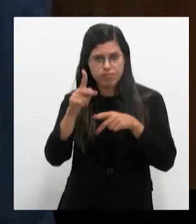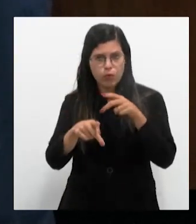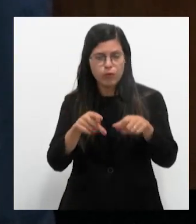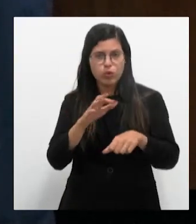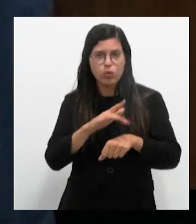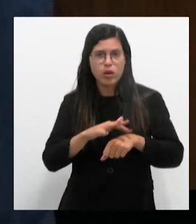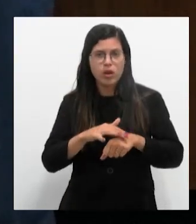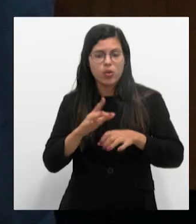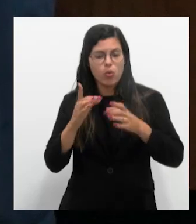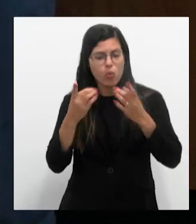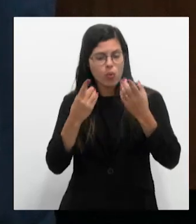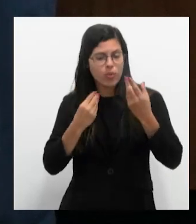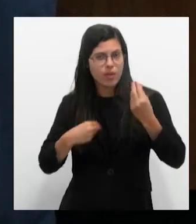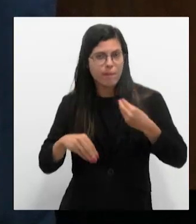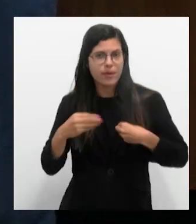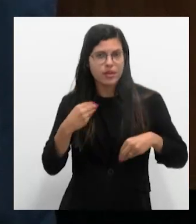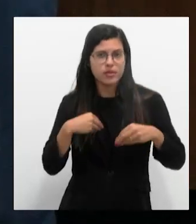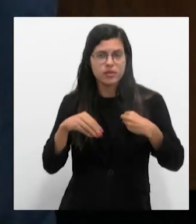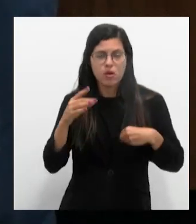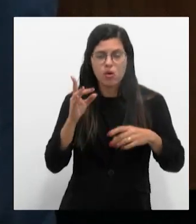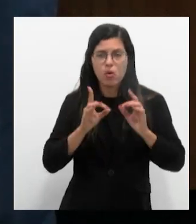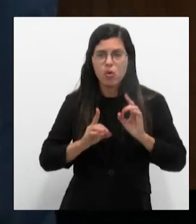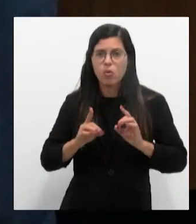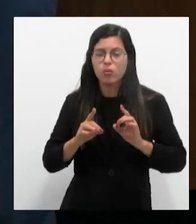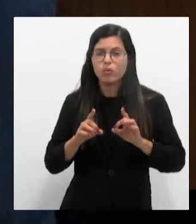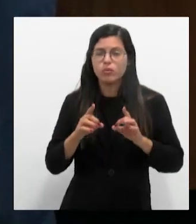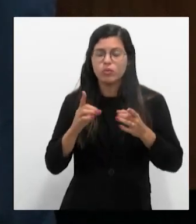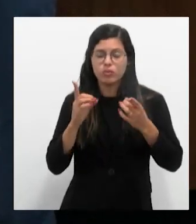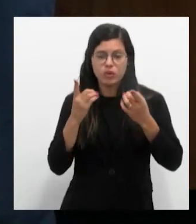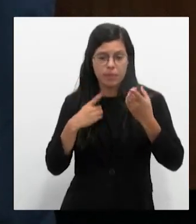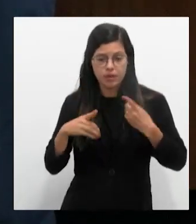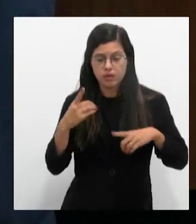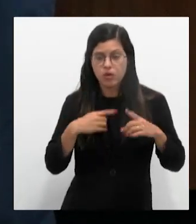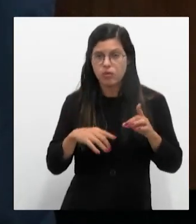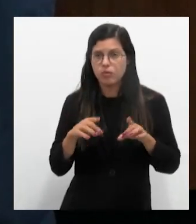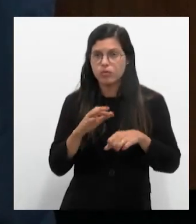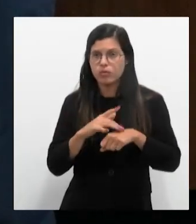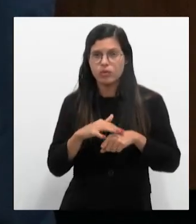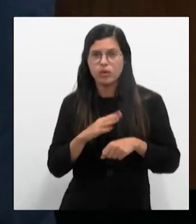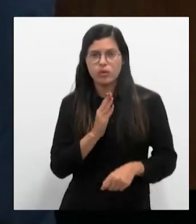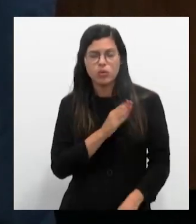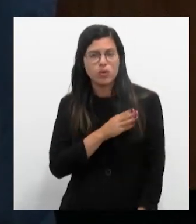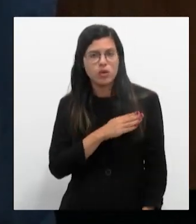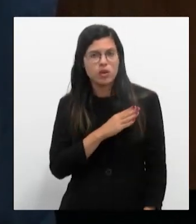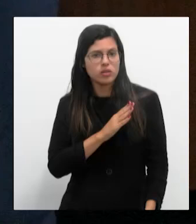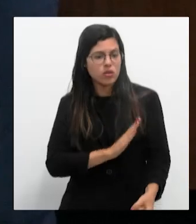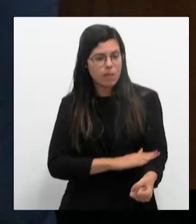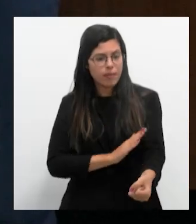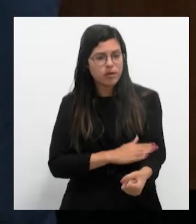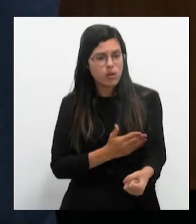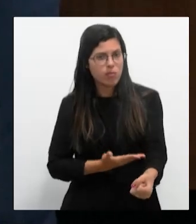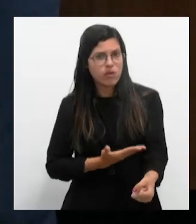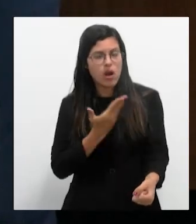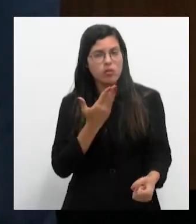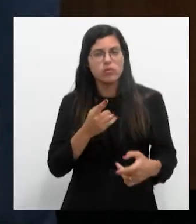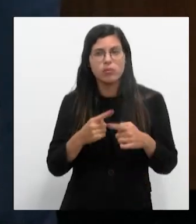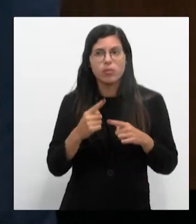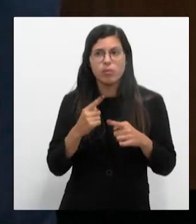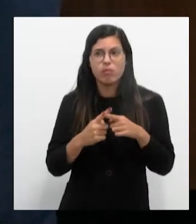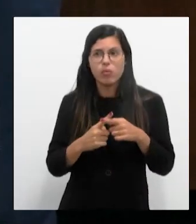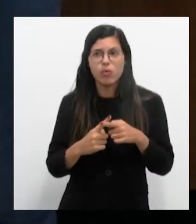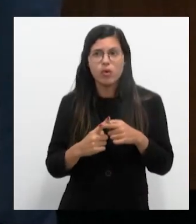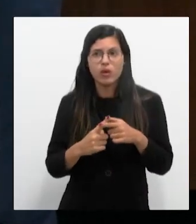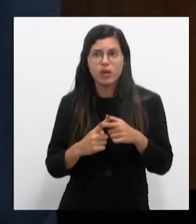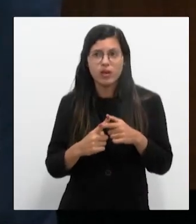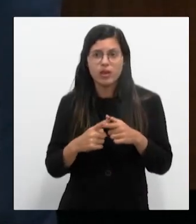com depressão, as pessoas estão ficando com doenças cardíacas, com pressão alta, porque começa a conta a bater na porta e não